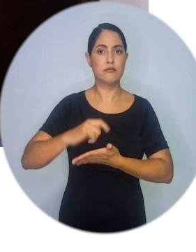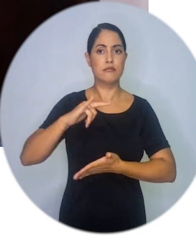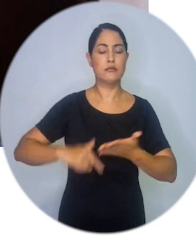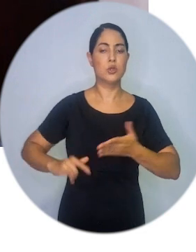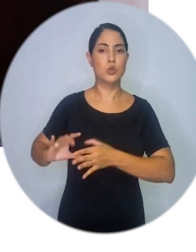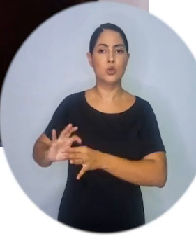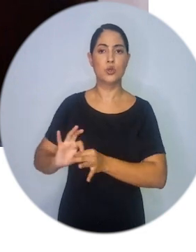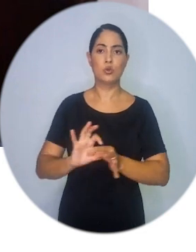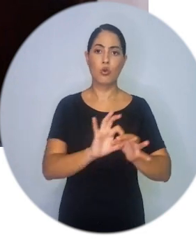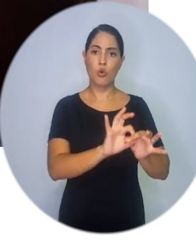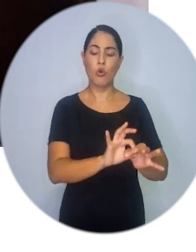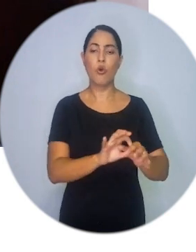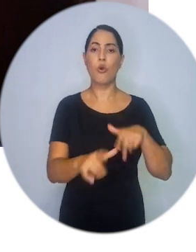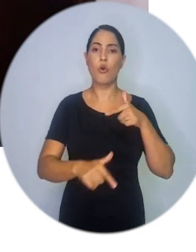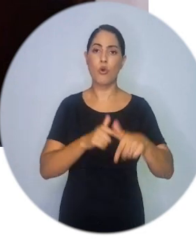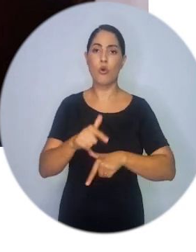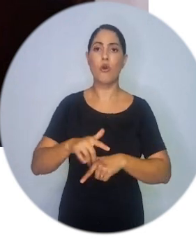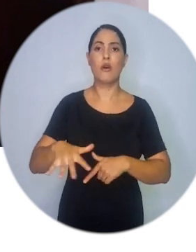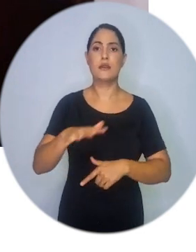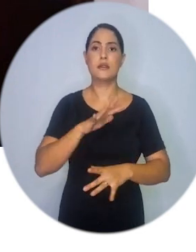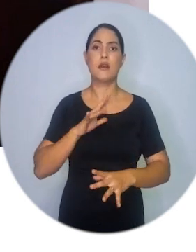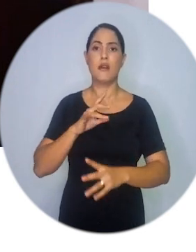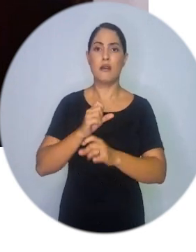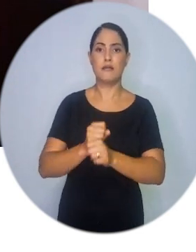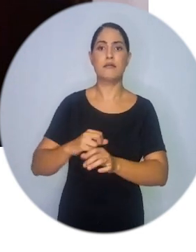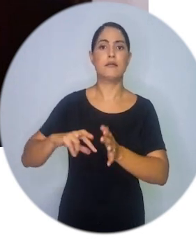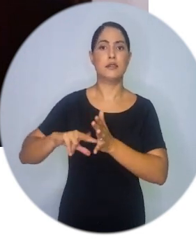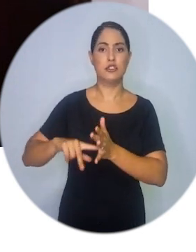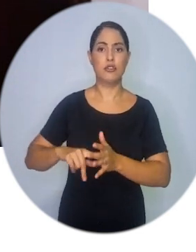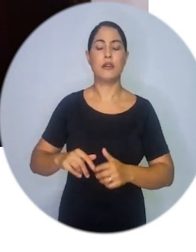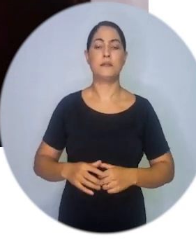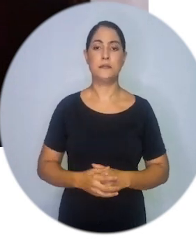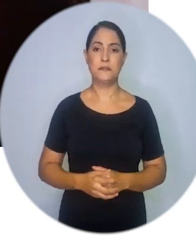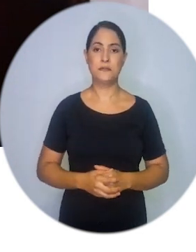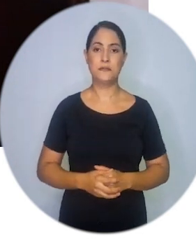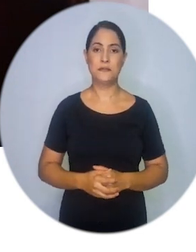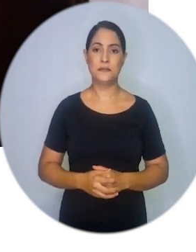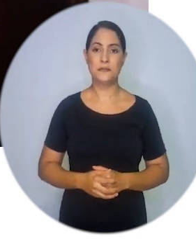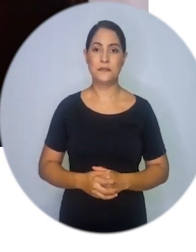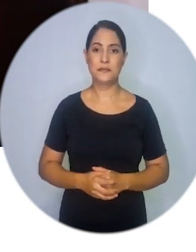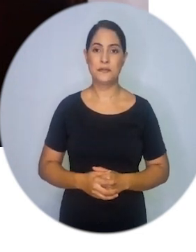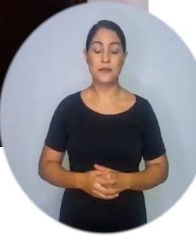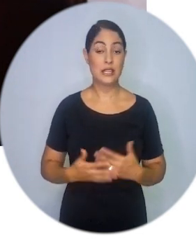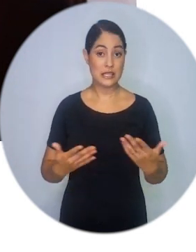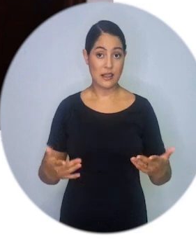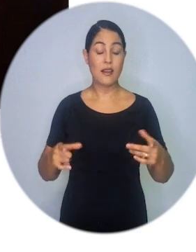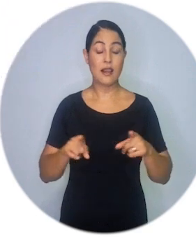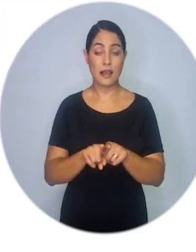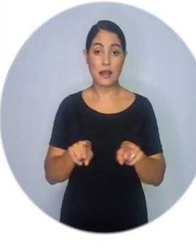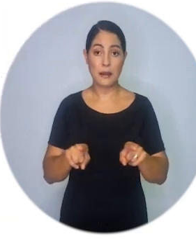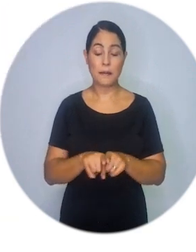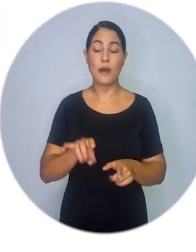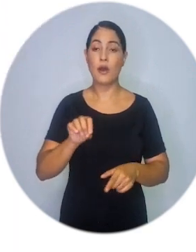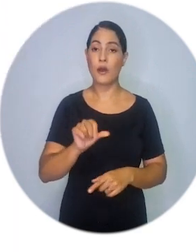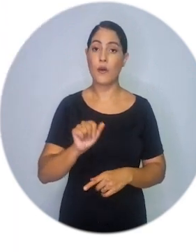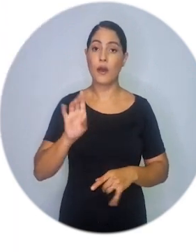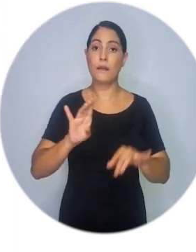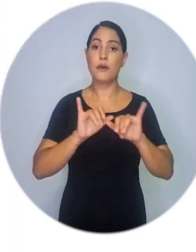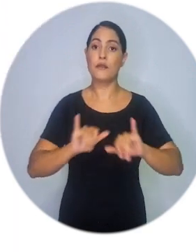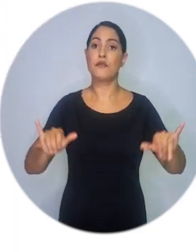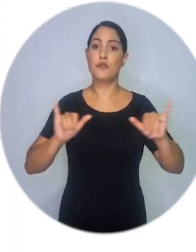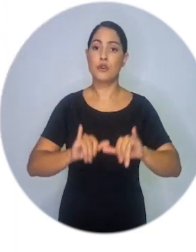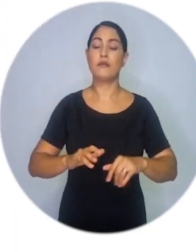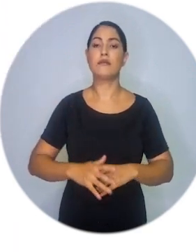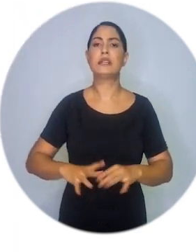contratuais decorrentes do êxito na demanda quando atuarem em ações coletivas de sindicatos. Fecha aspas. Além disso, a